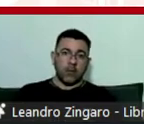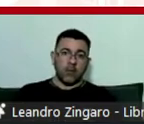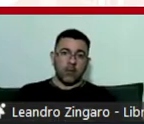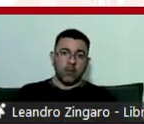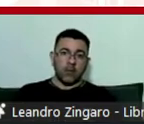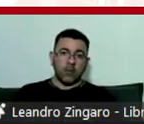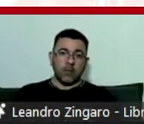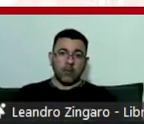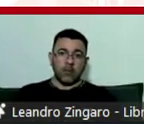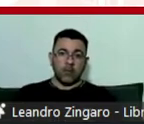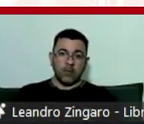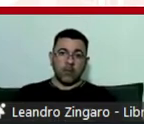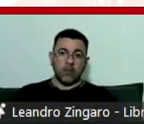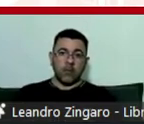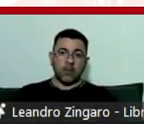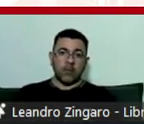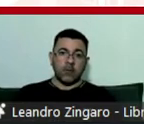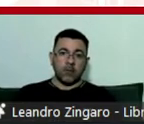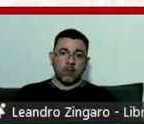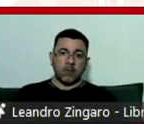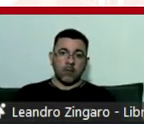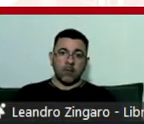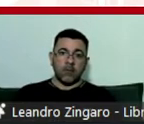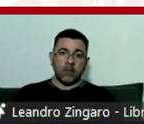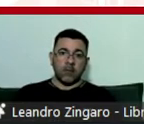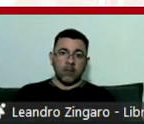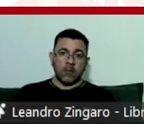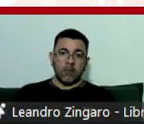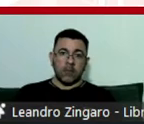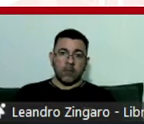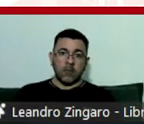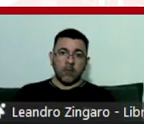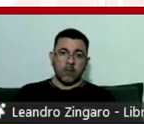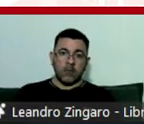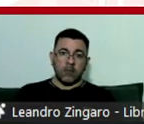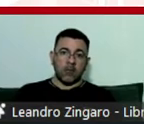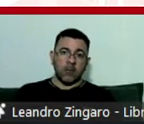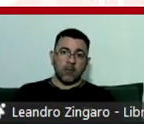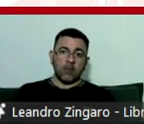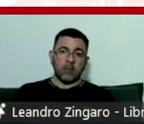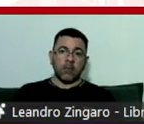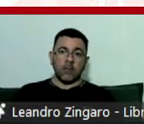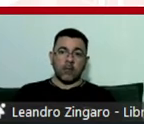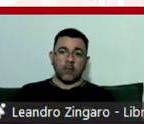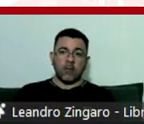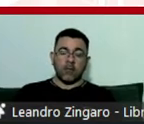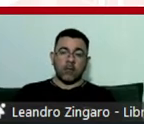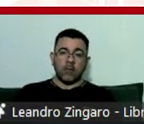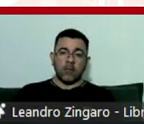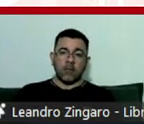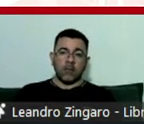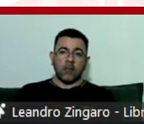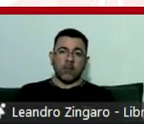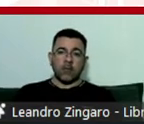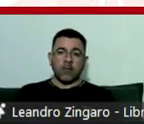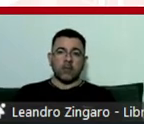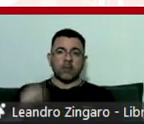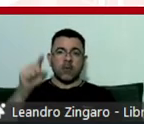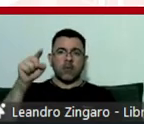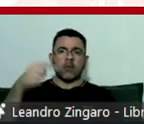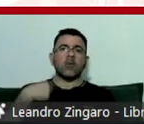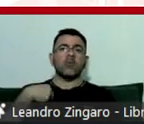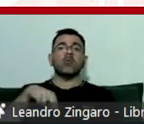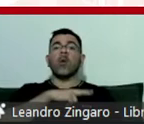conecta Recife hoje turma esse assistente aqui ó já é o nosso sétimo a gente tem esse aqui ó de eventos